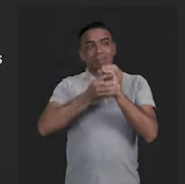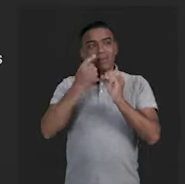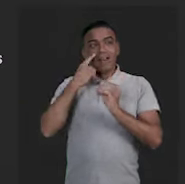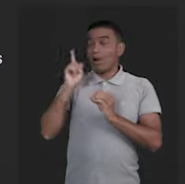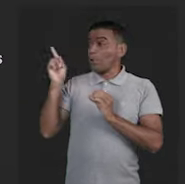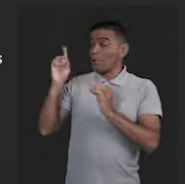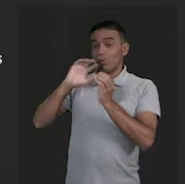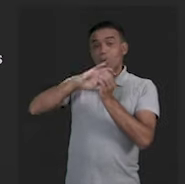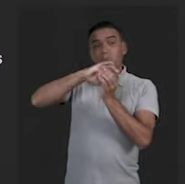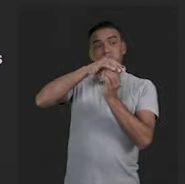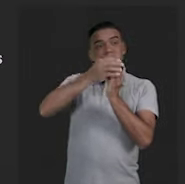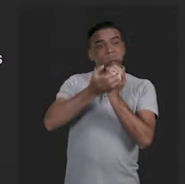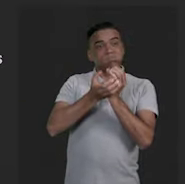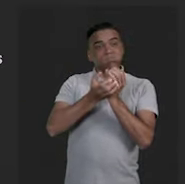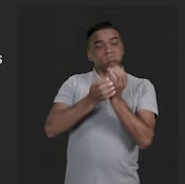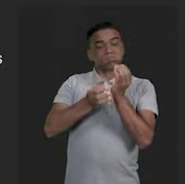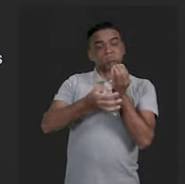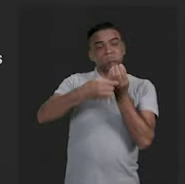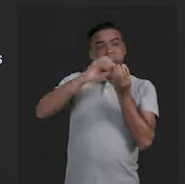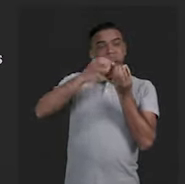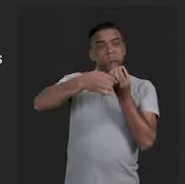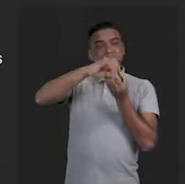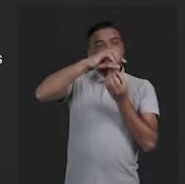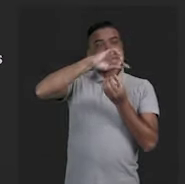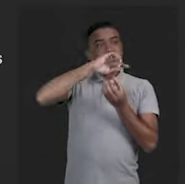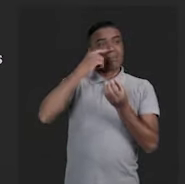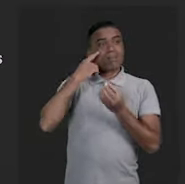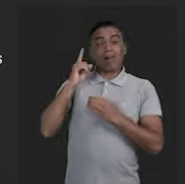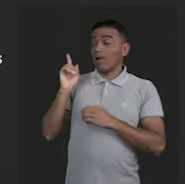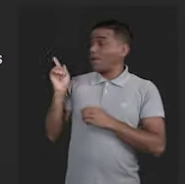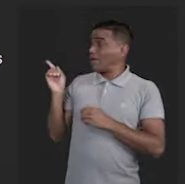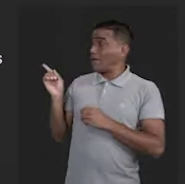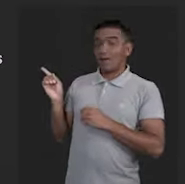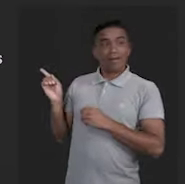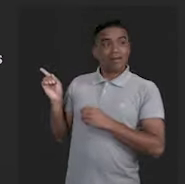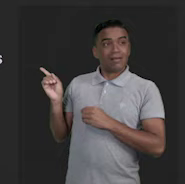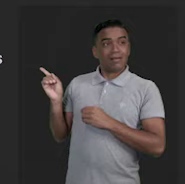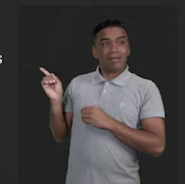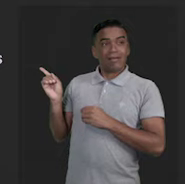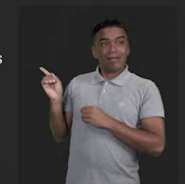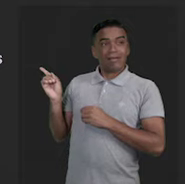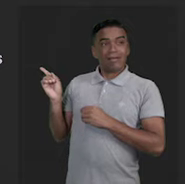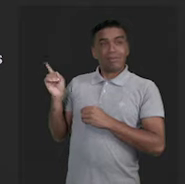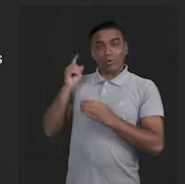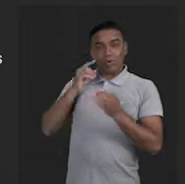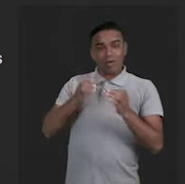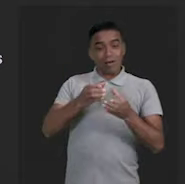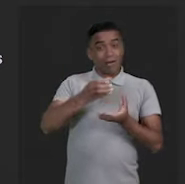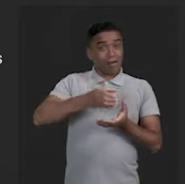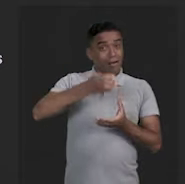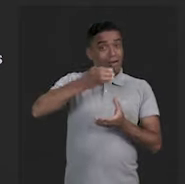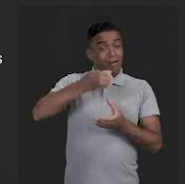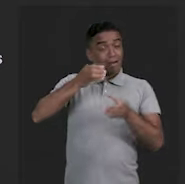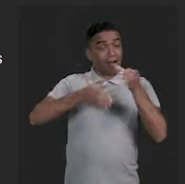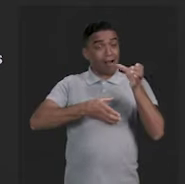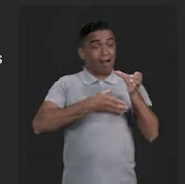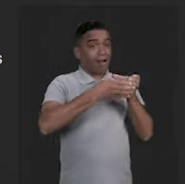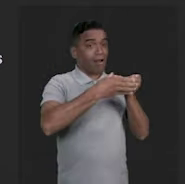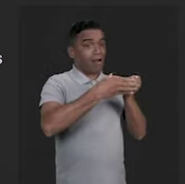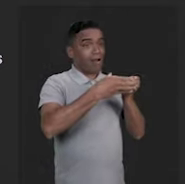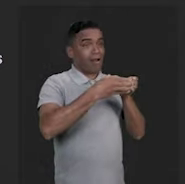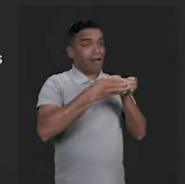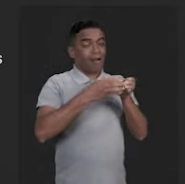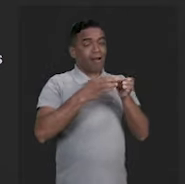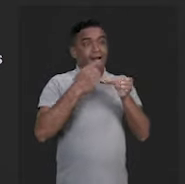por vaso sanguíneo. E aí nós vamos ter a cápsula de Bowman, que é literalmente aquele cálice que eu mostrei para vocês. Aqui